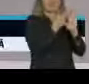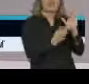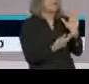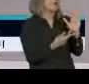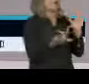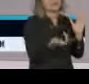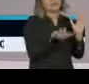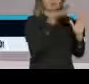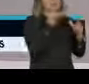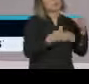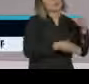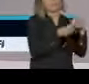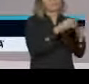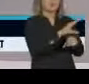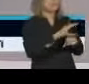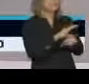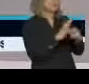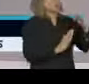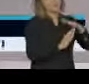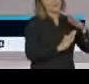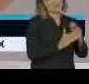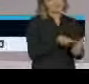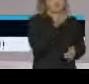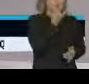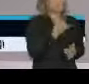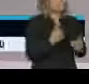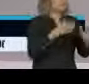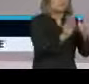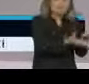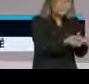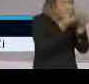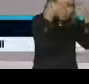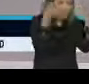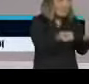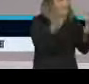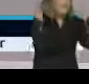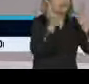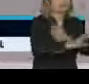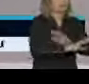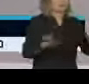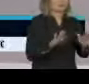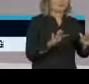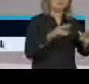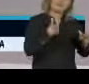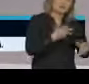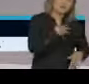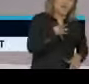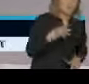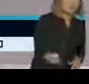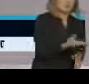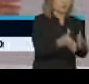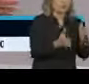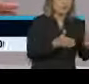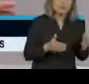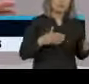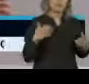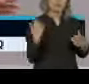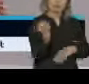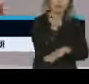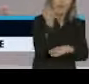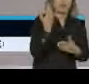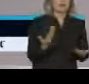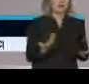esquece emenda constitucional do teto, tá? Porque a situação de calamidade, inclusive, essas leis não precisam mudar nada